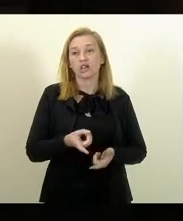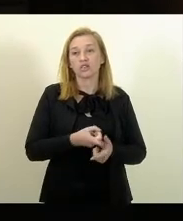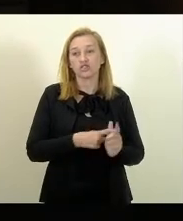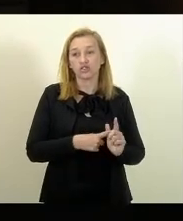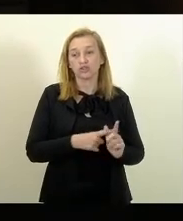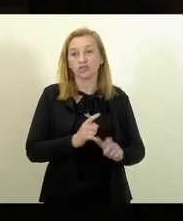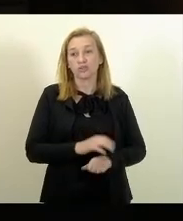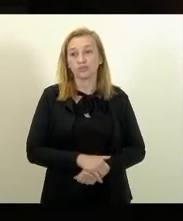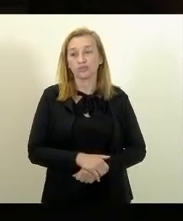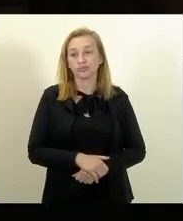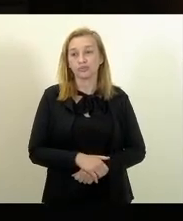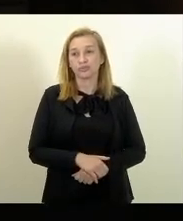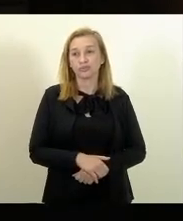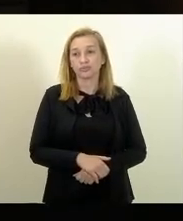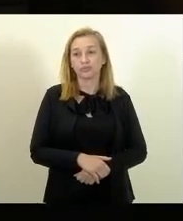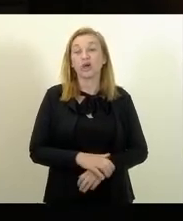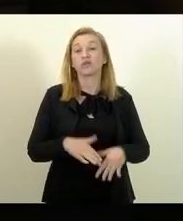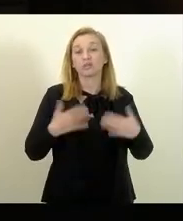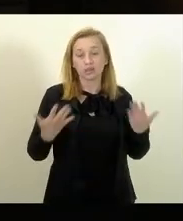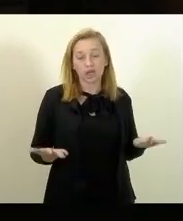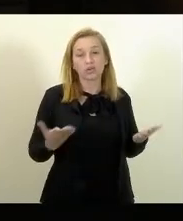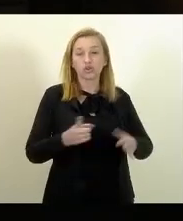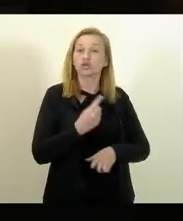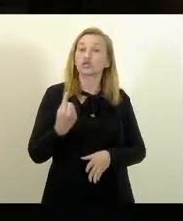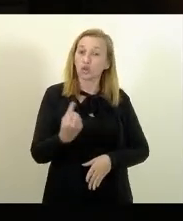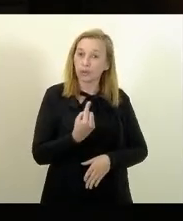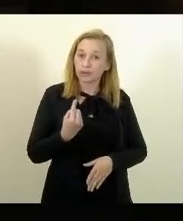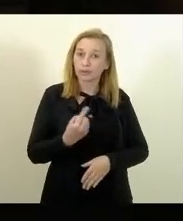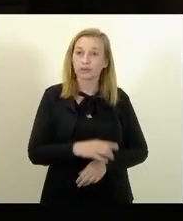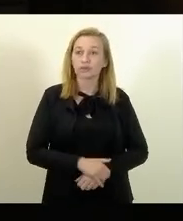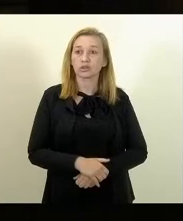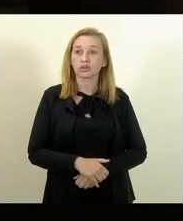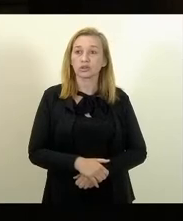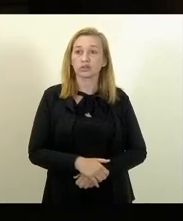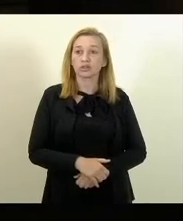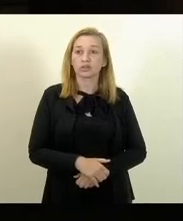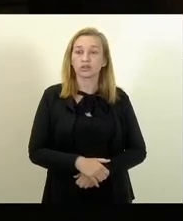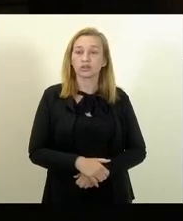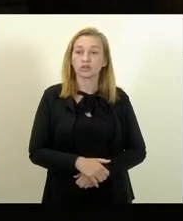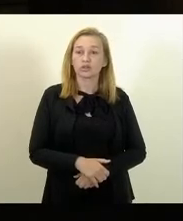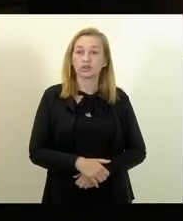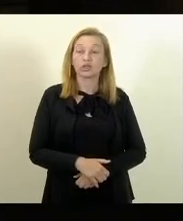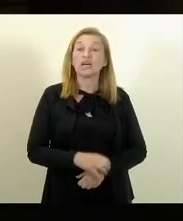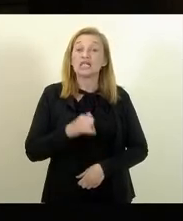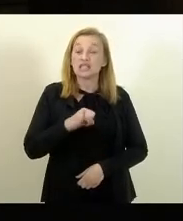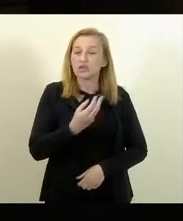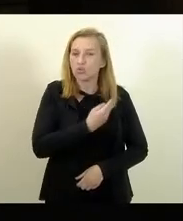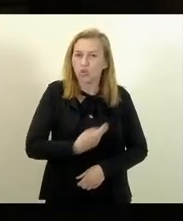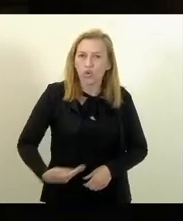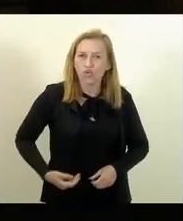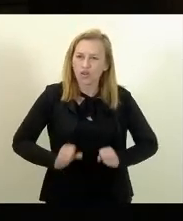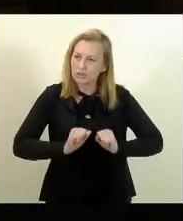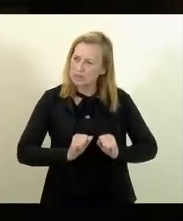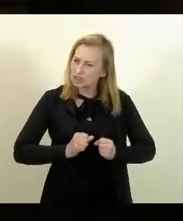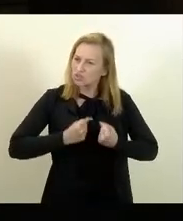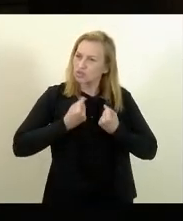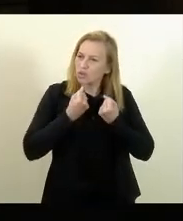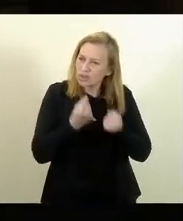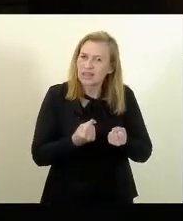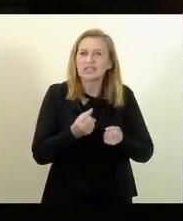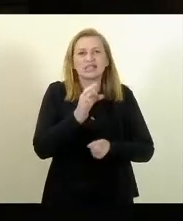ativa. Então, se nós nos empenhamos, se o governo se empenha de